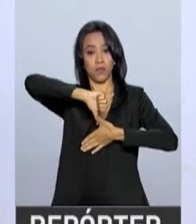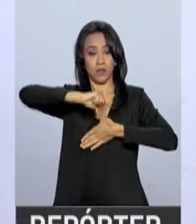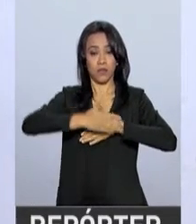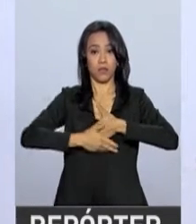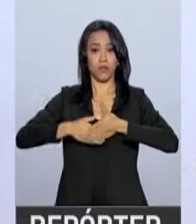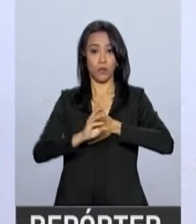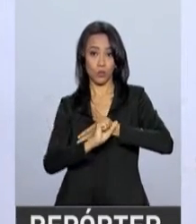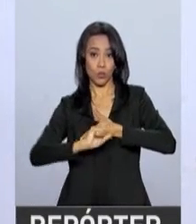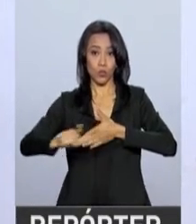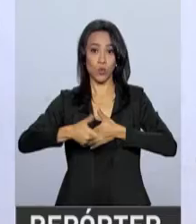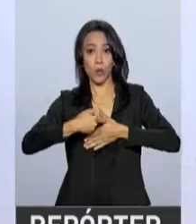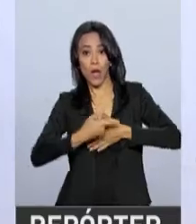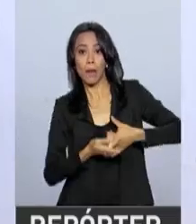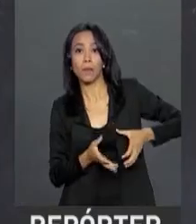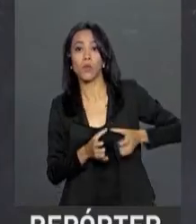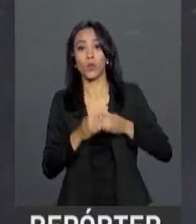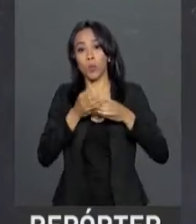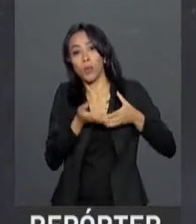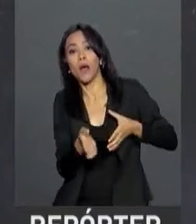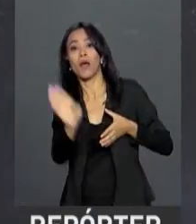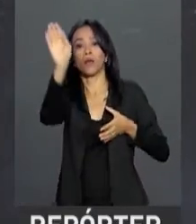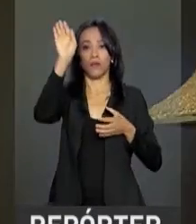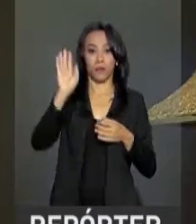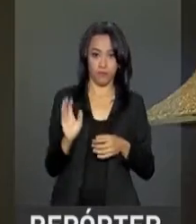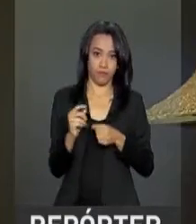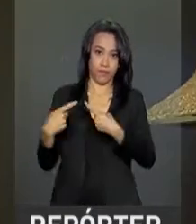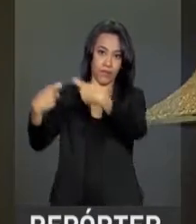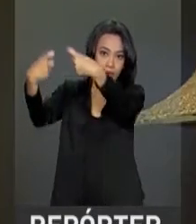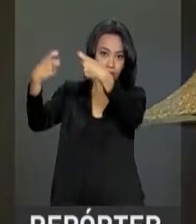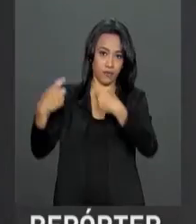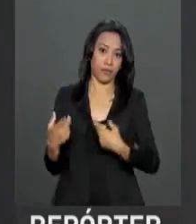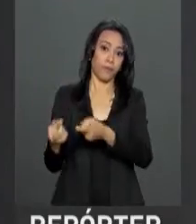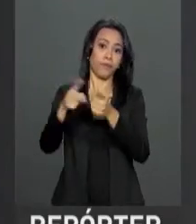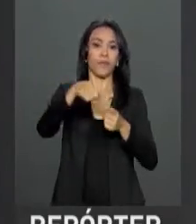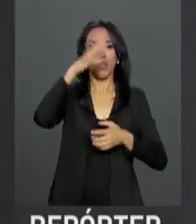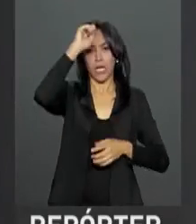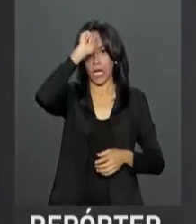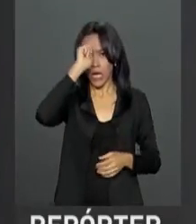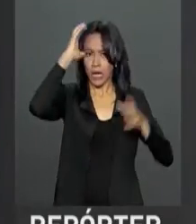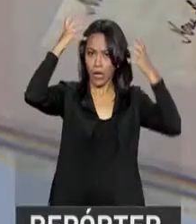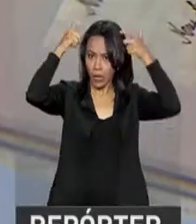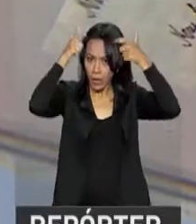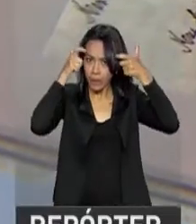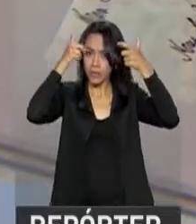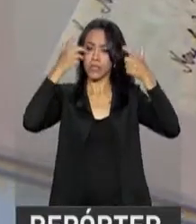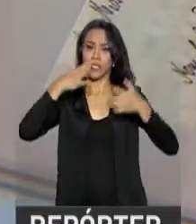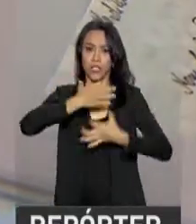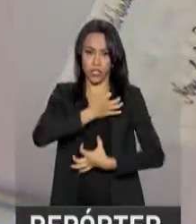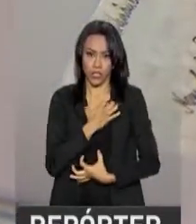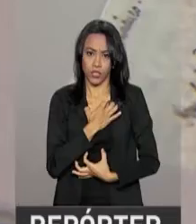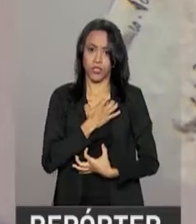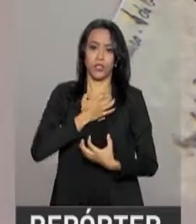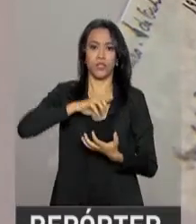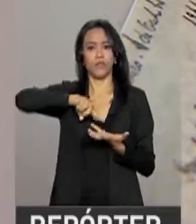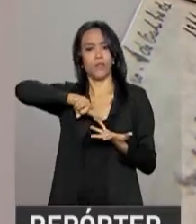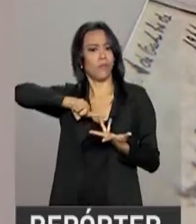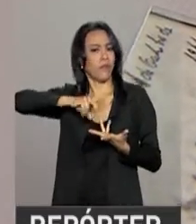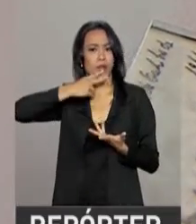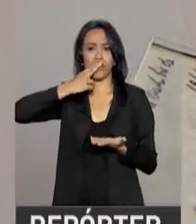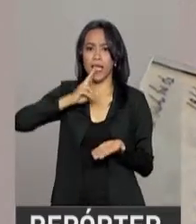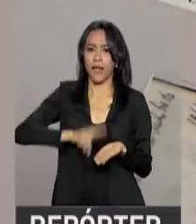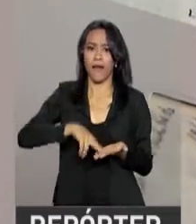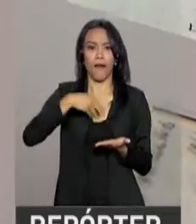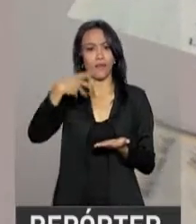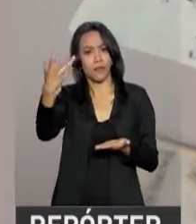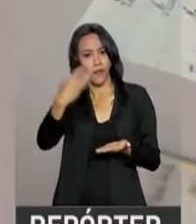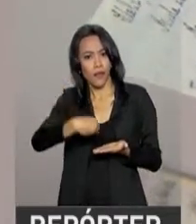ao teatro de operações europeu. Além de medalhas, capacetes, distintivos e bandeiras, estão expostas várias cartas